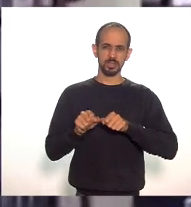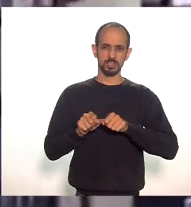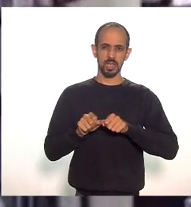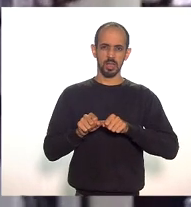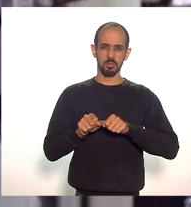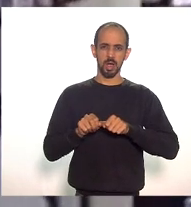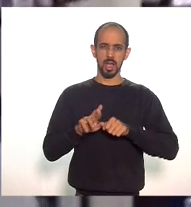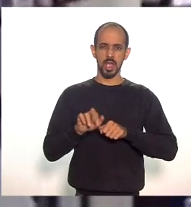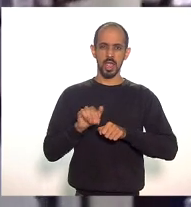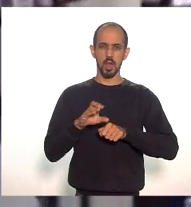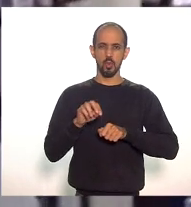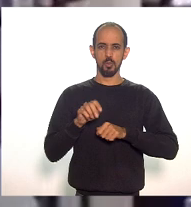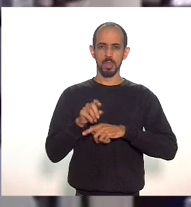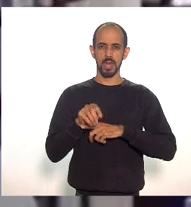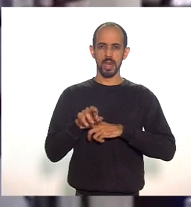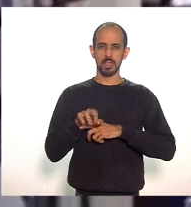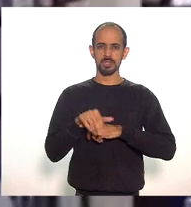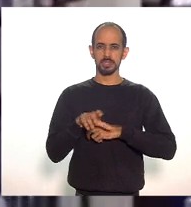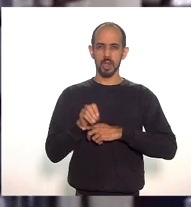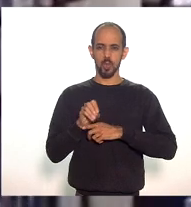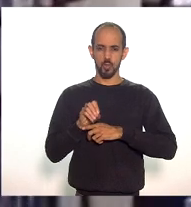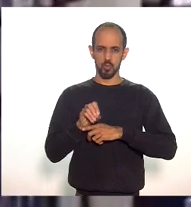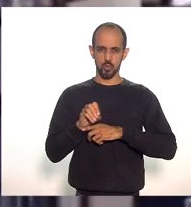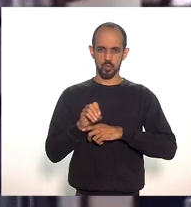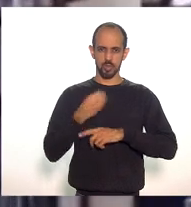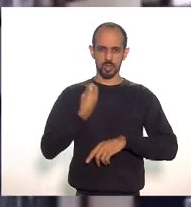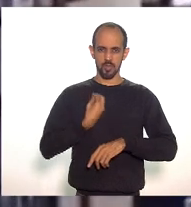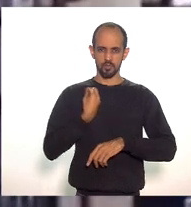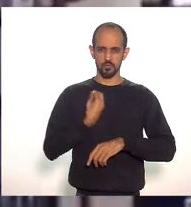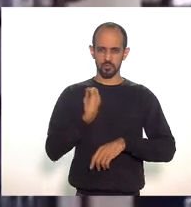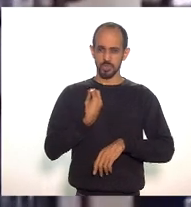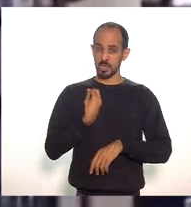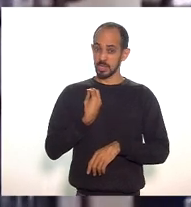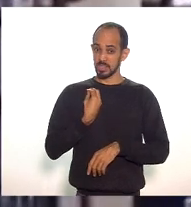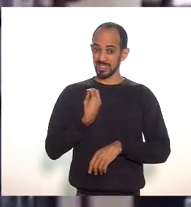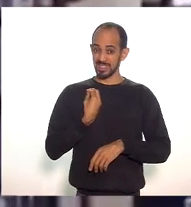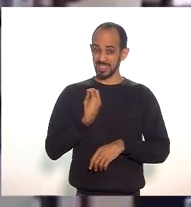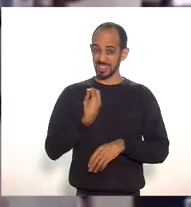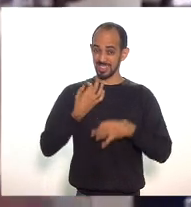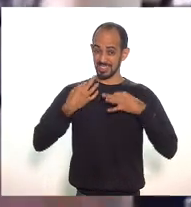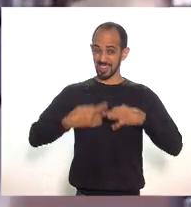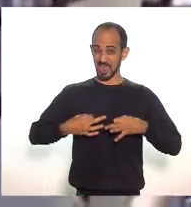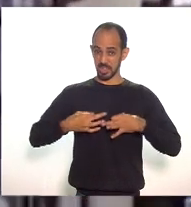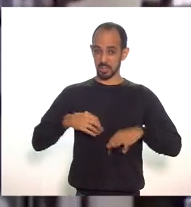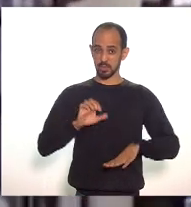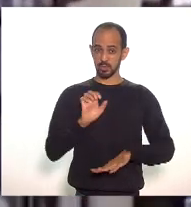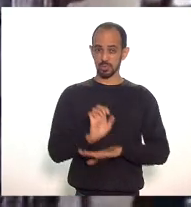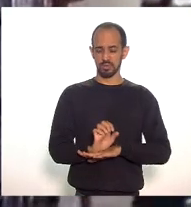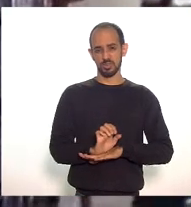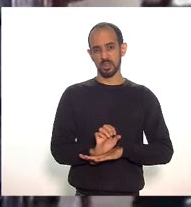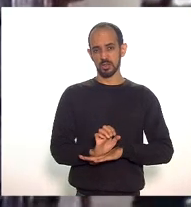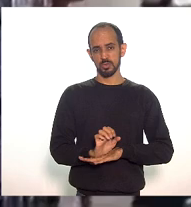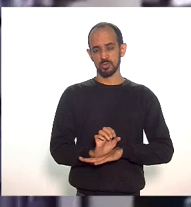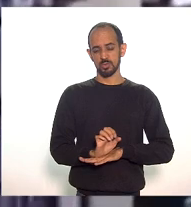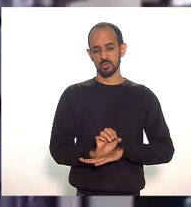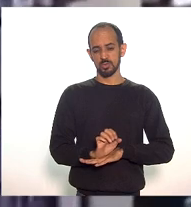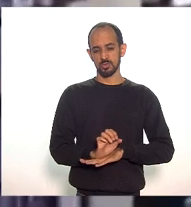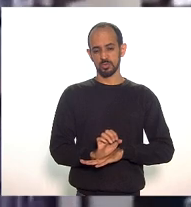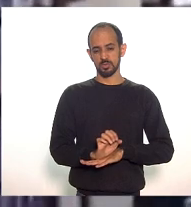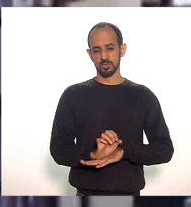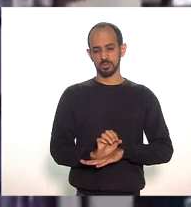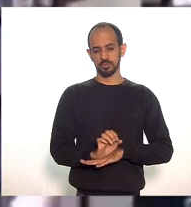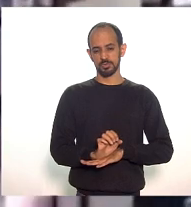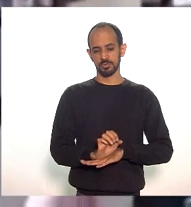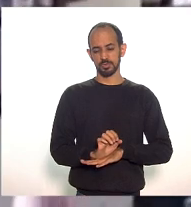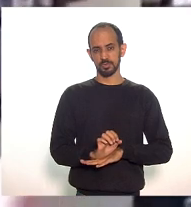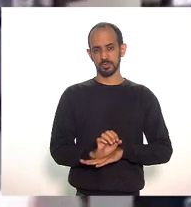da vida digna nado estado iria que isso é feito isto